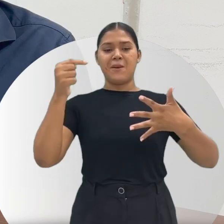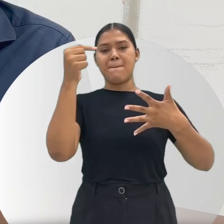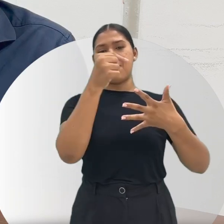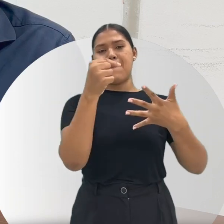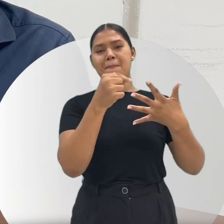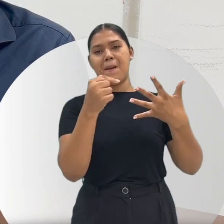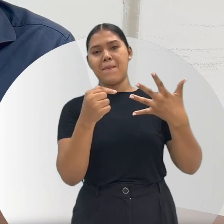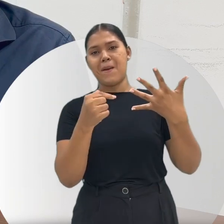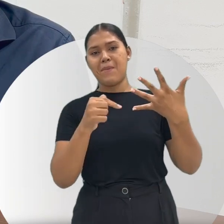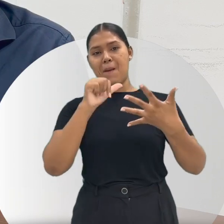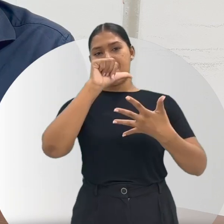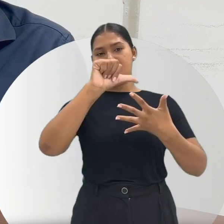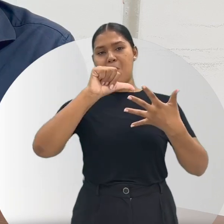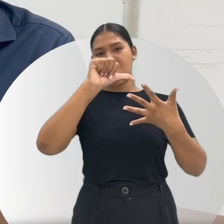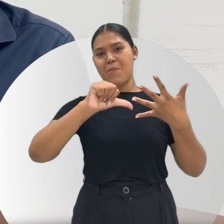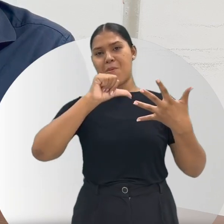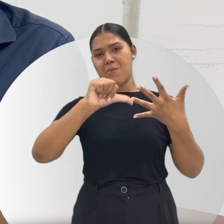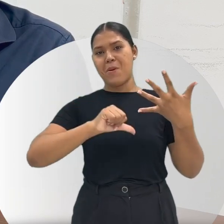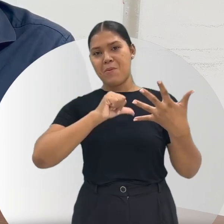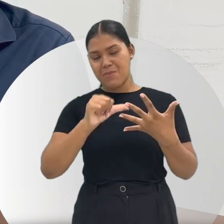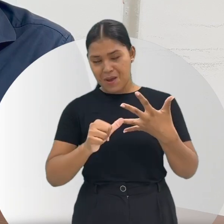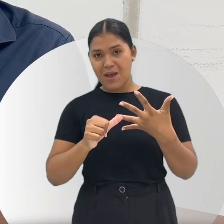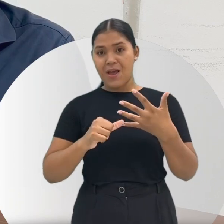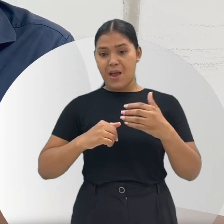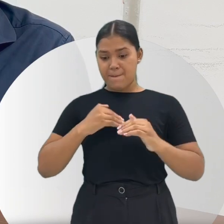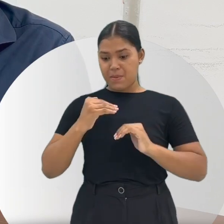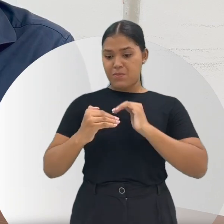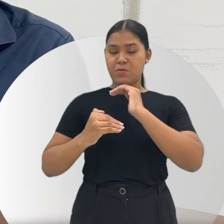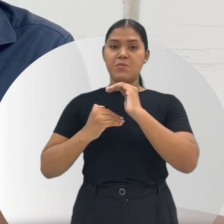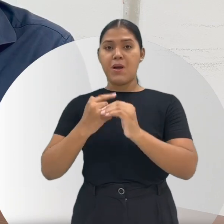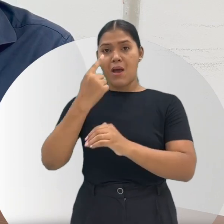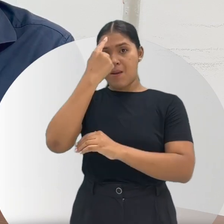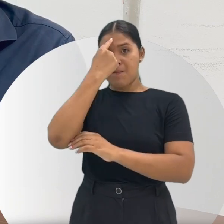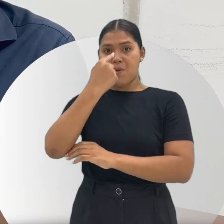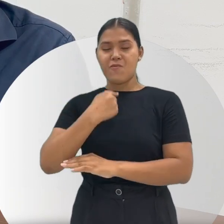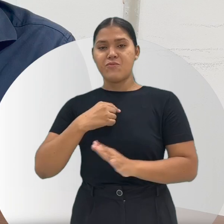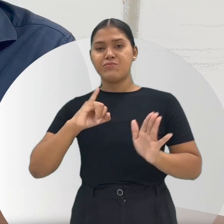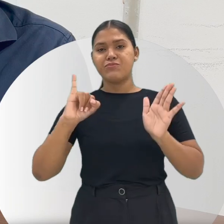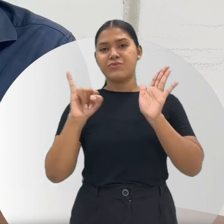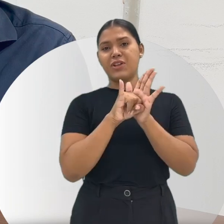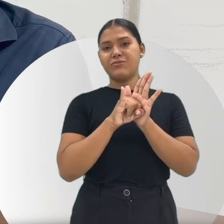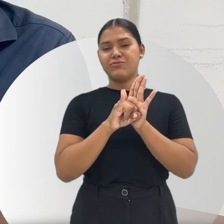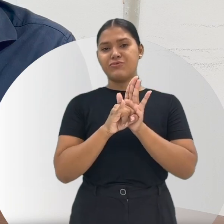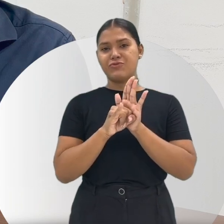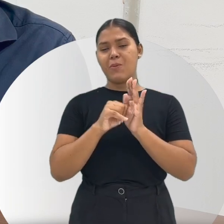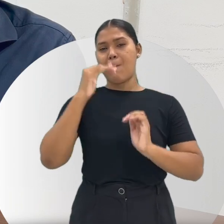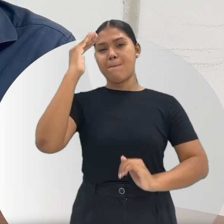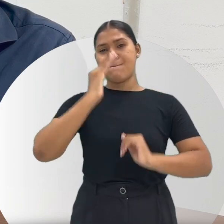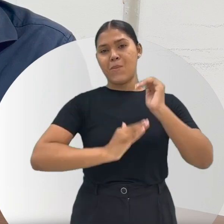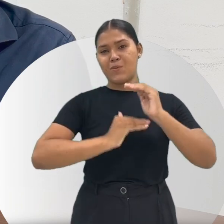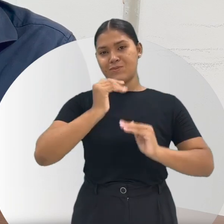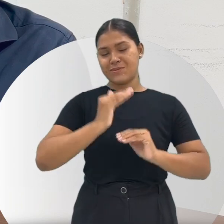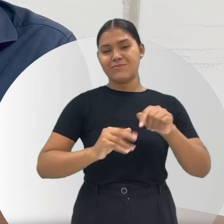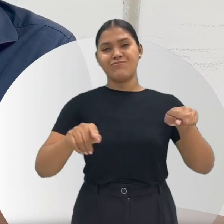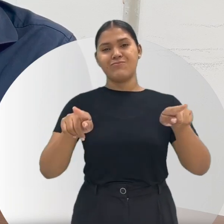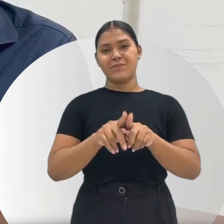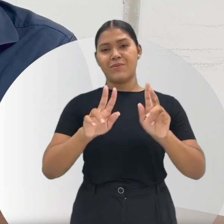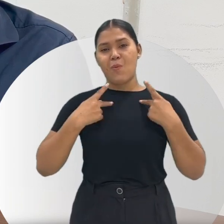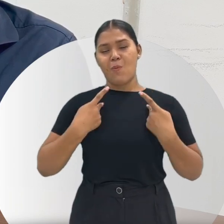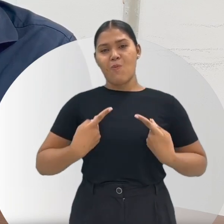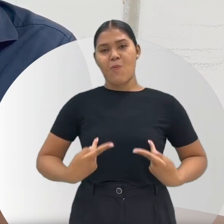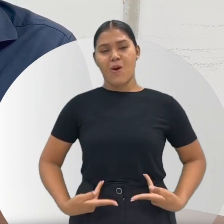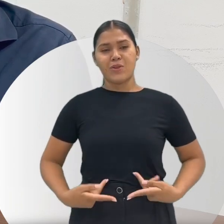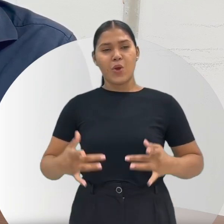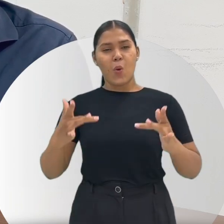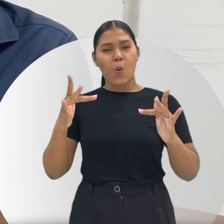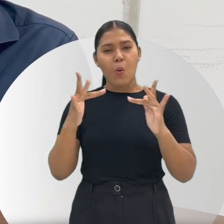um Jean que construiu a sua identidade profissional dentro desse percurso, construiu a sua identidade humana em lidar com o